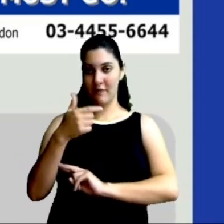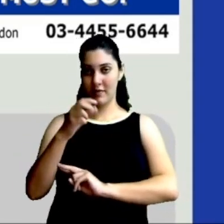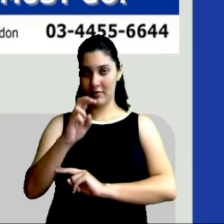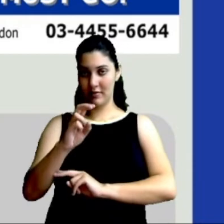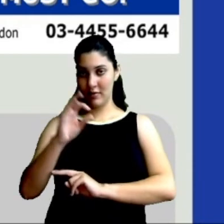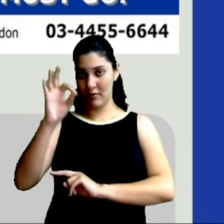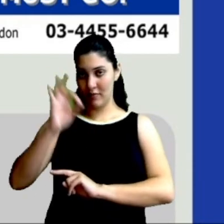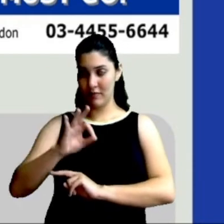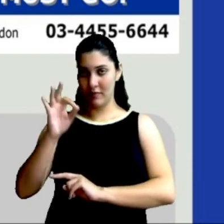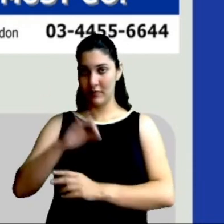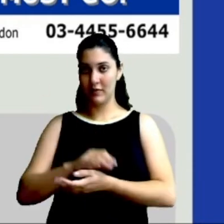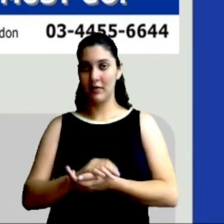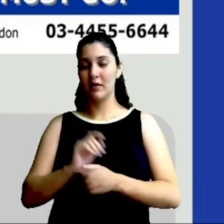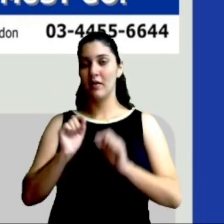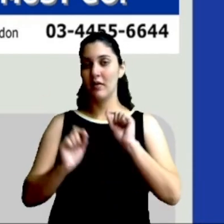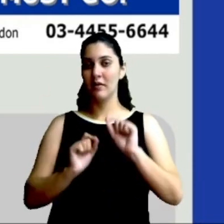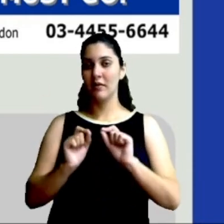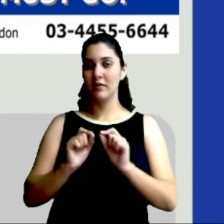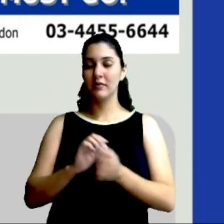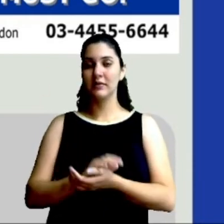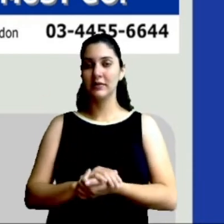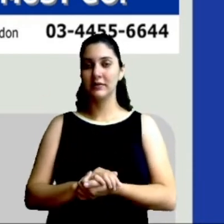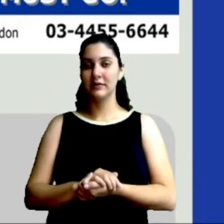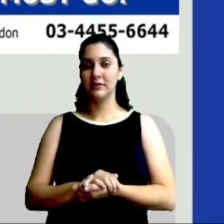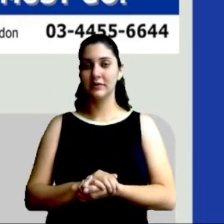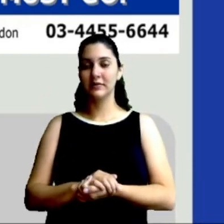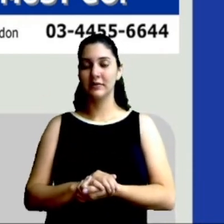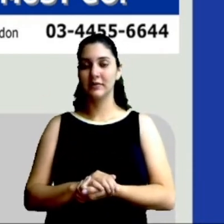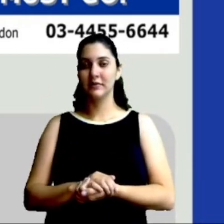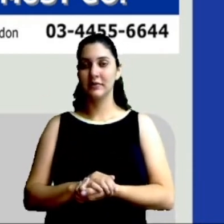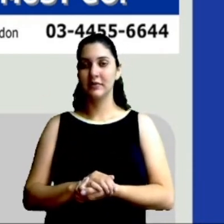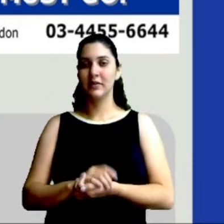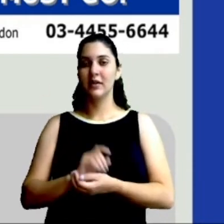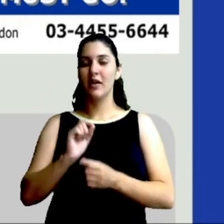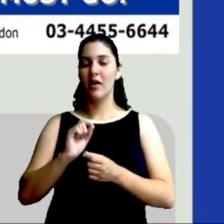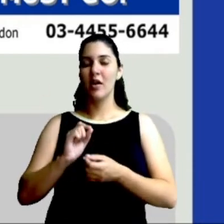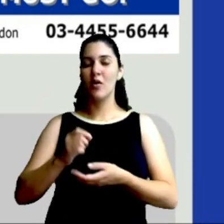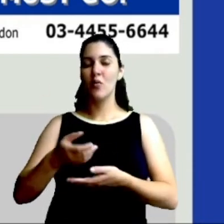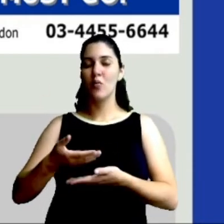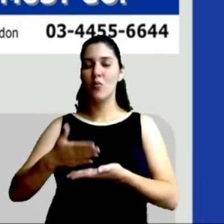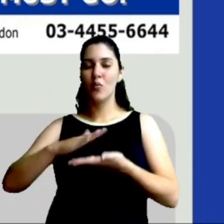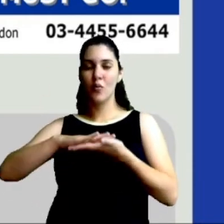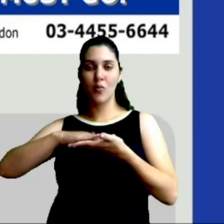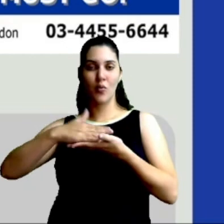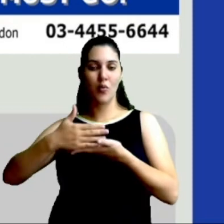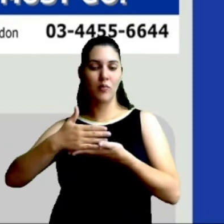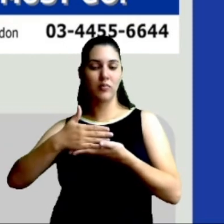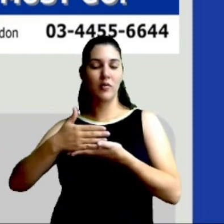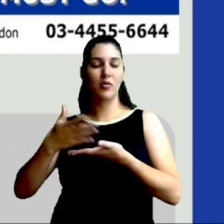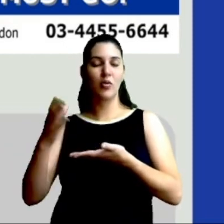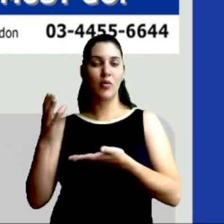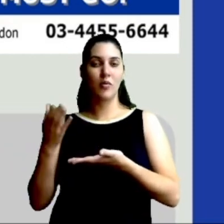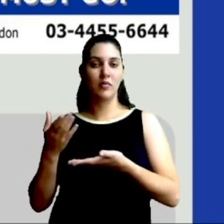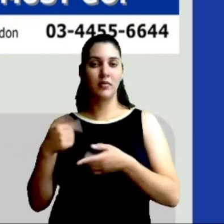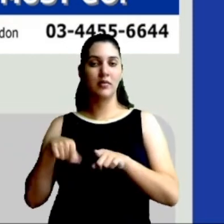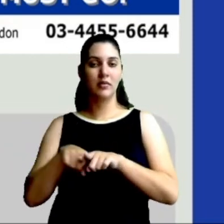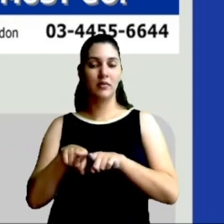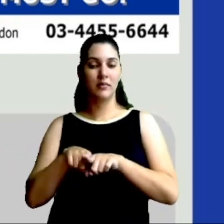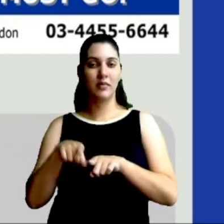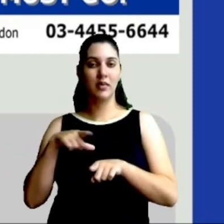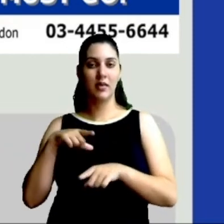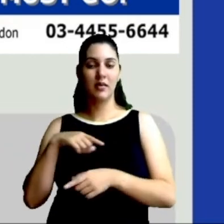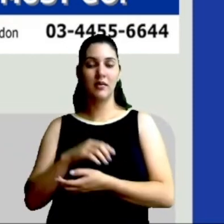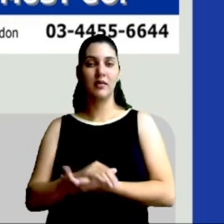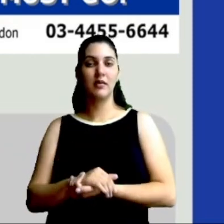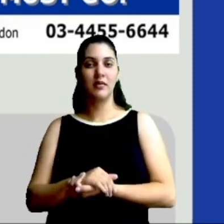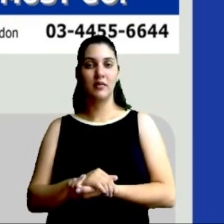Gente, laptops é aquele computador que a gente leva para um lado e para o outro. Então, já houve associação. Computers tem a ver